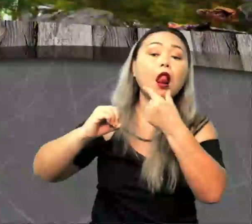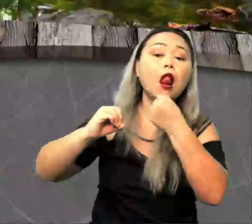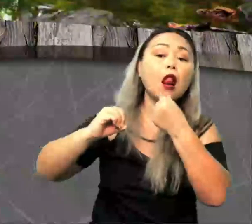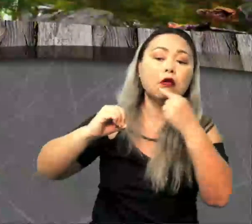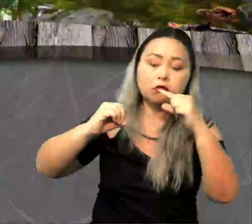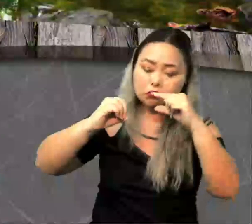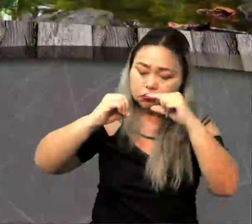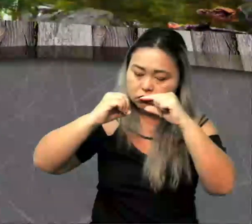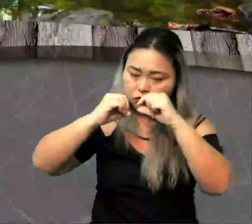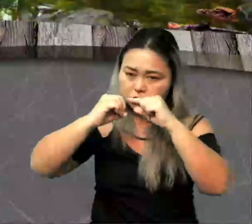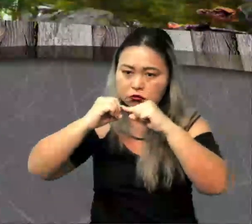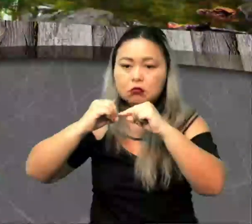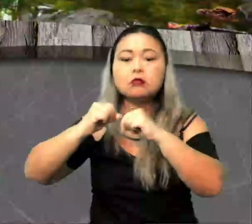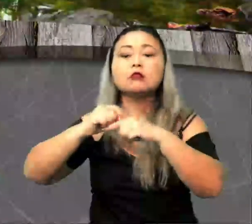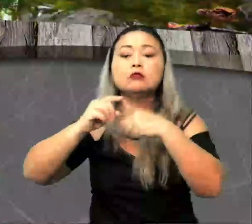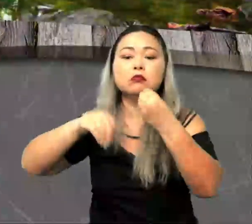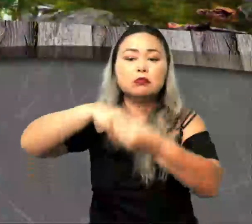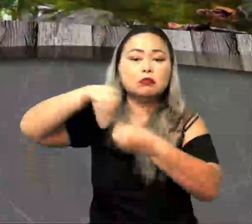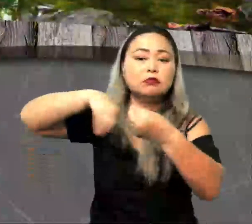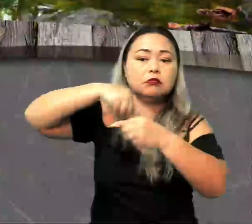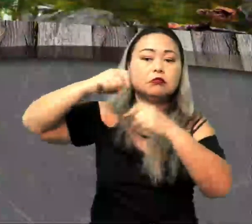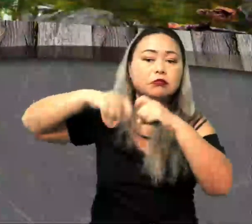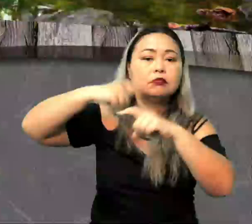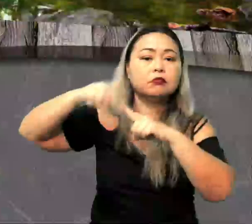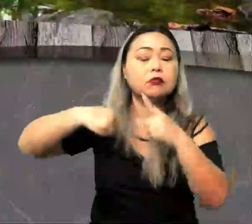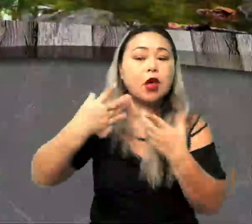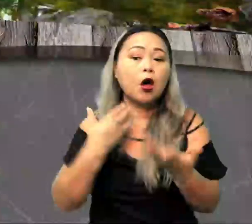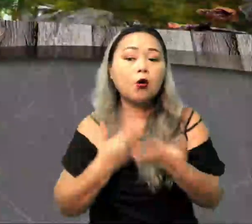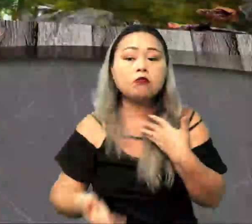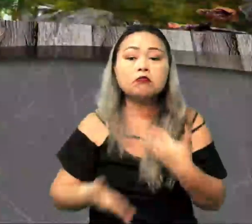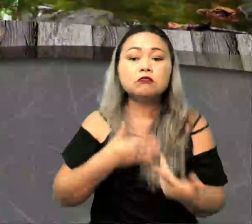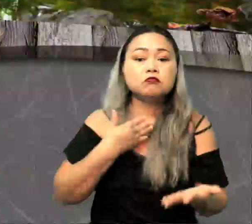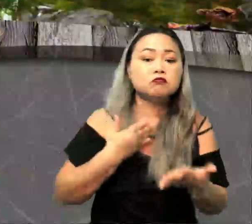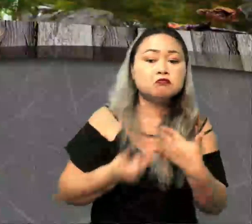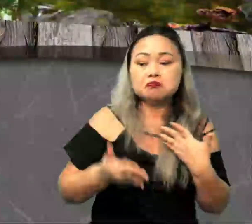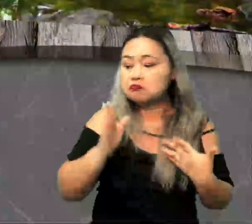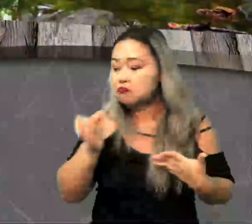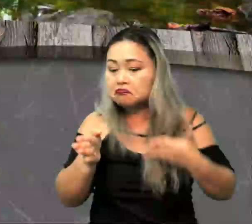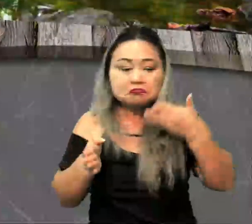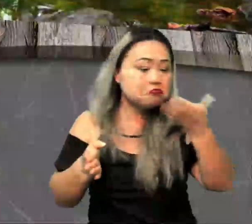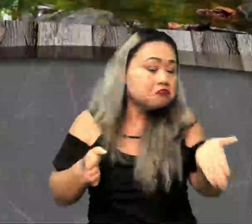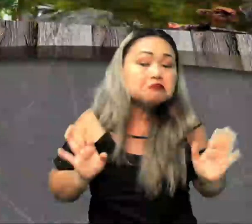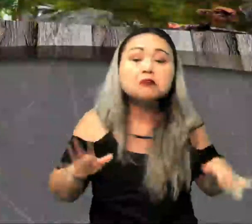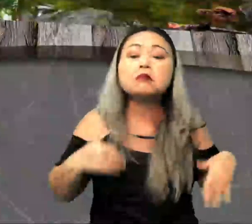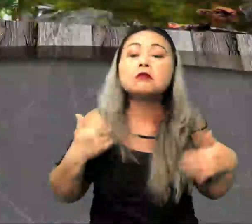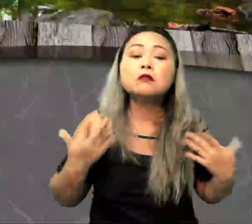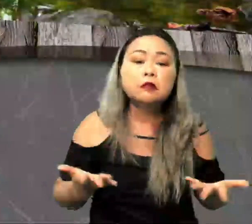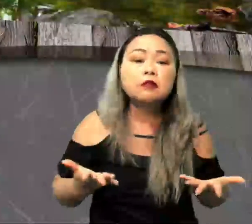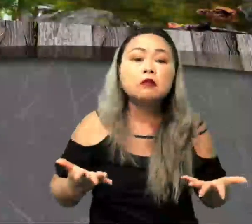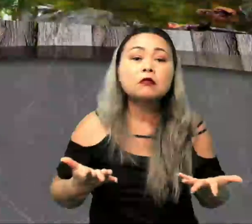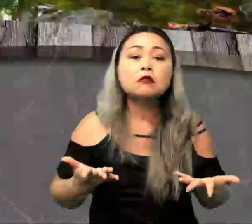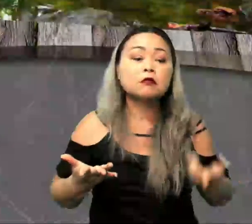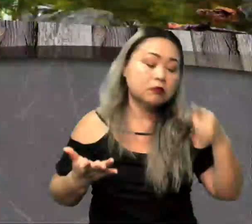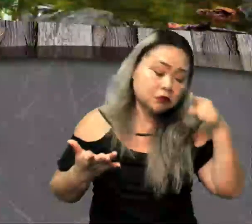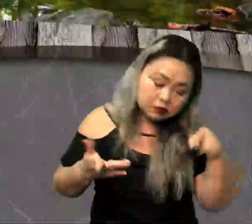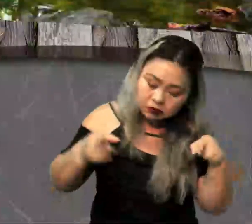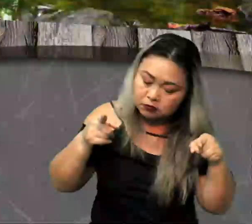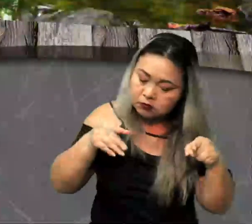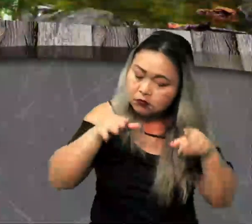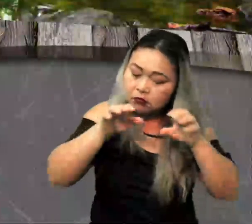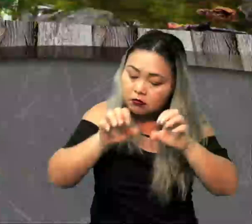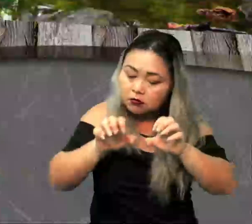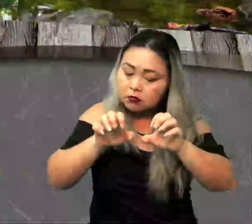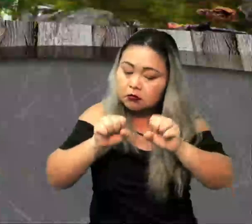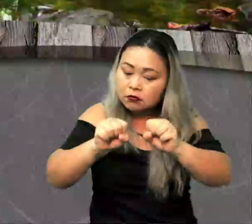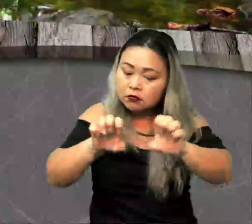masculino. Certo? Independente de como é que esteja acontecendo, esse ser